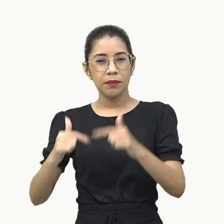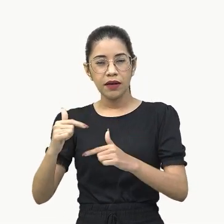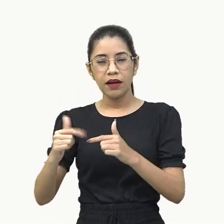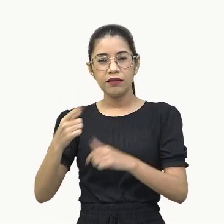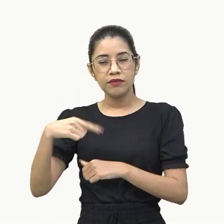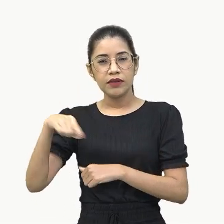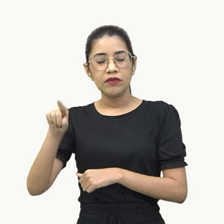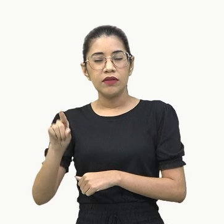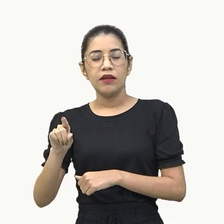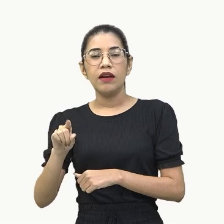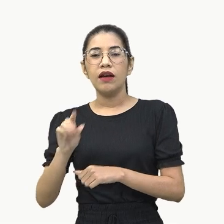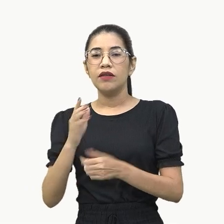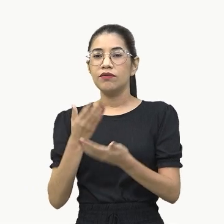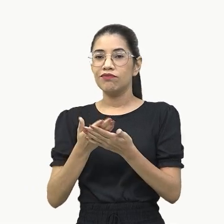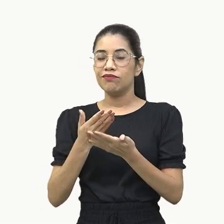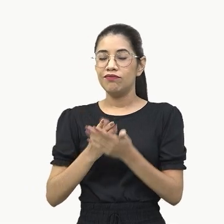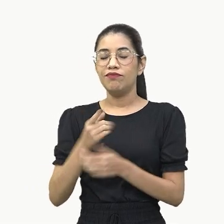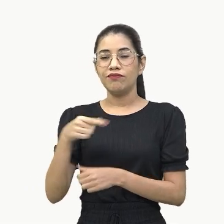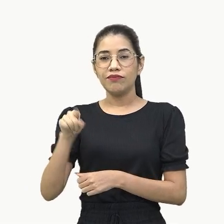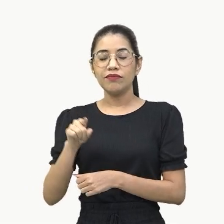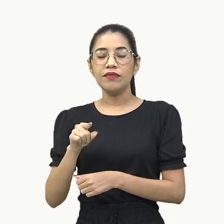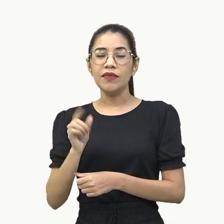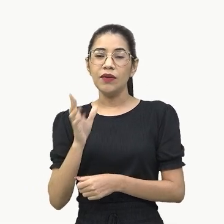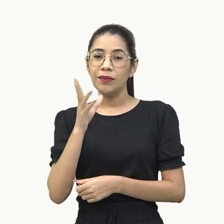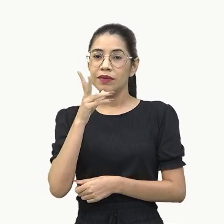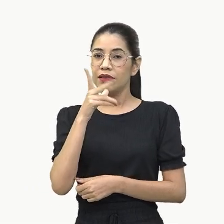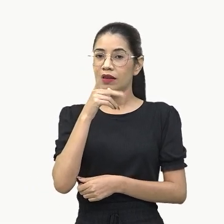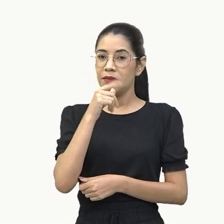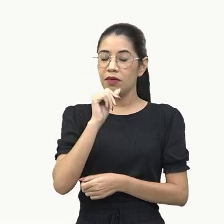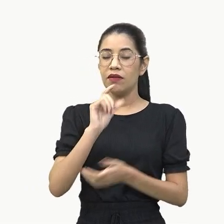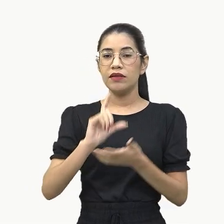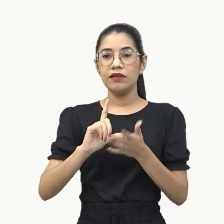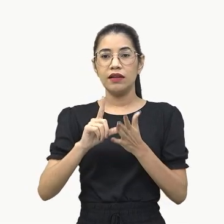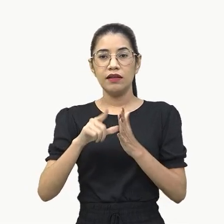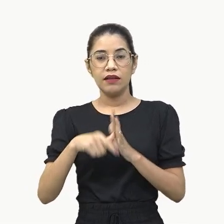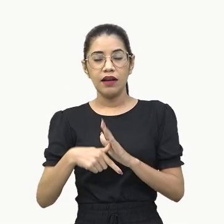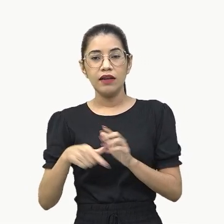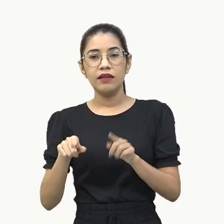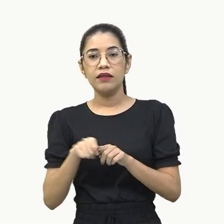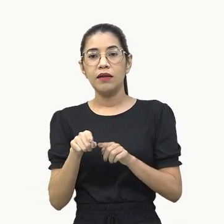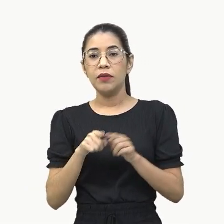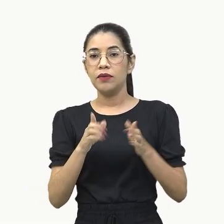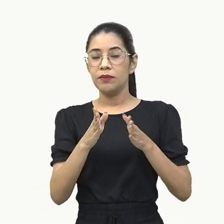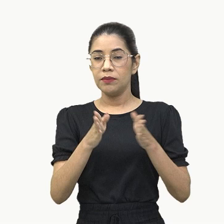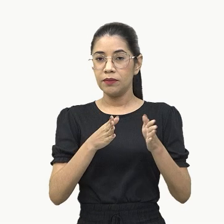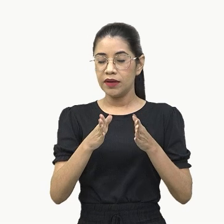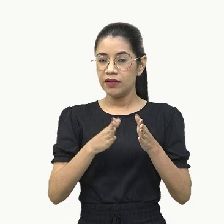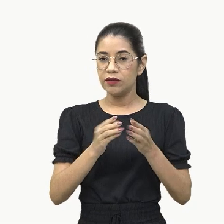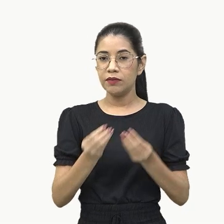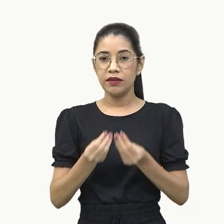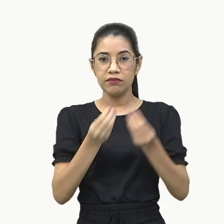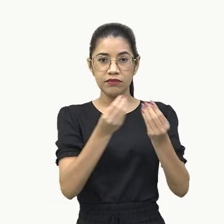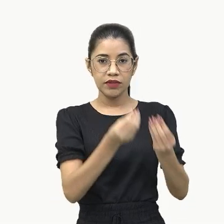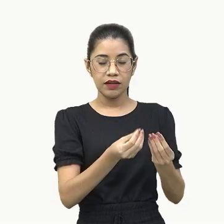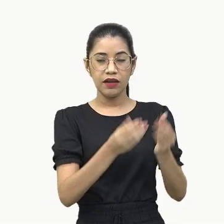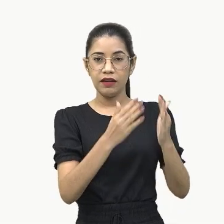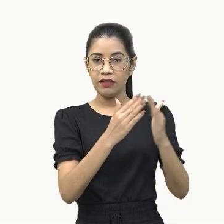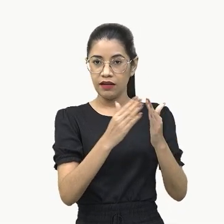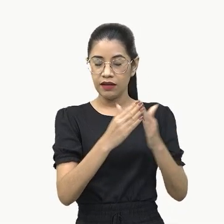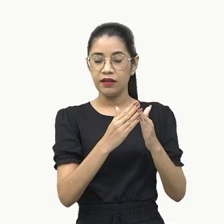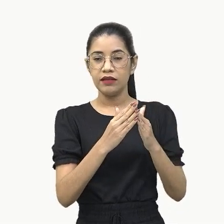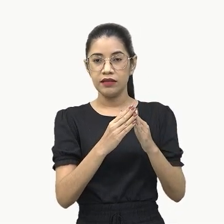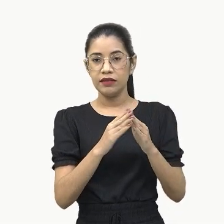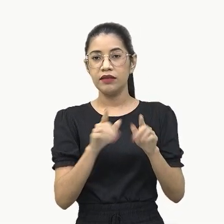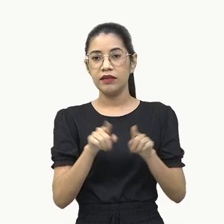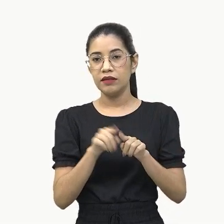então nós temos aí um atraso nessas viagens o tempo de entrega dessa mercadoria também que vai ocorrer um